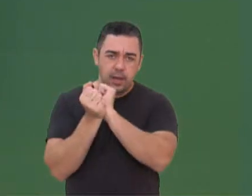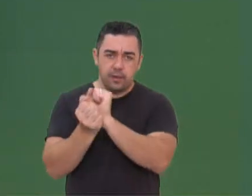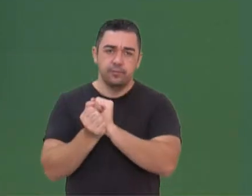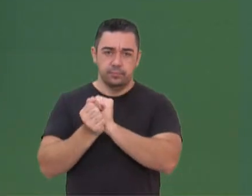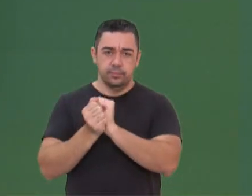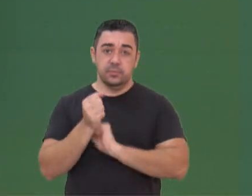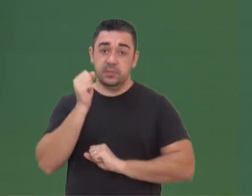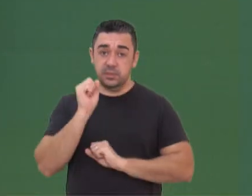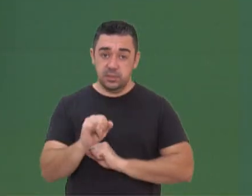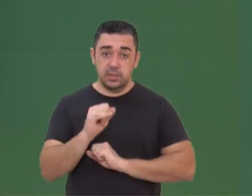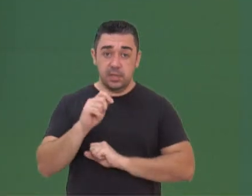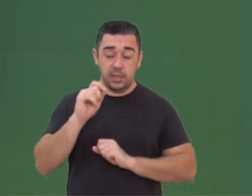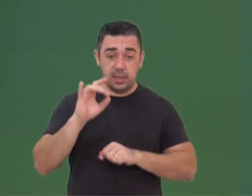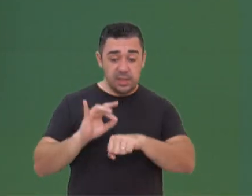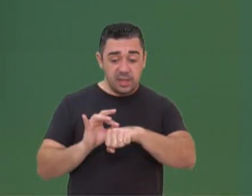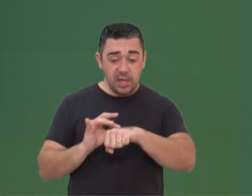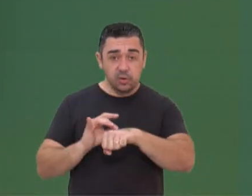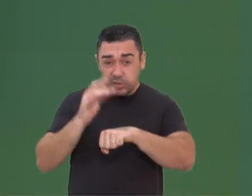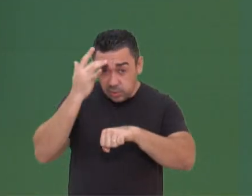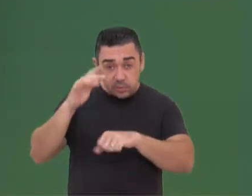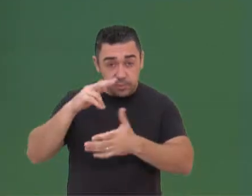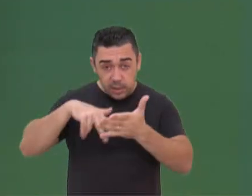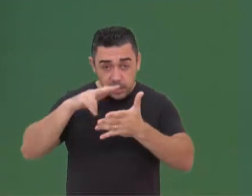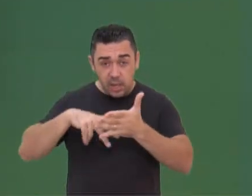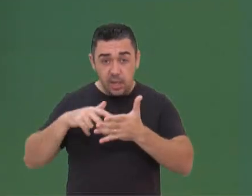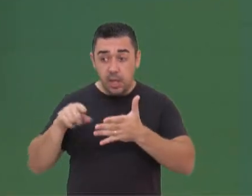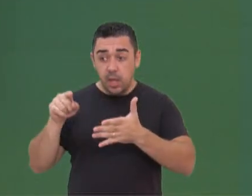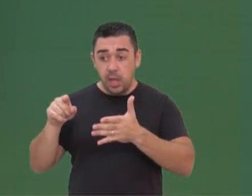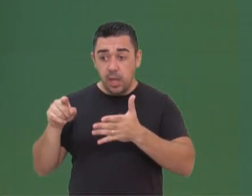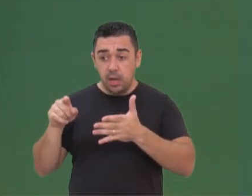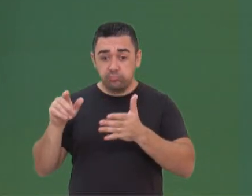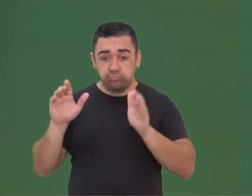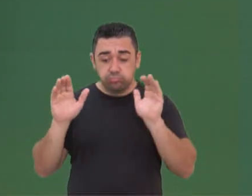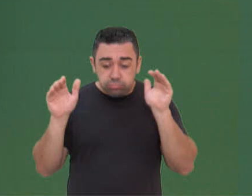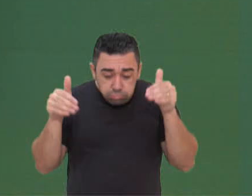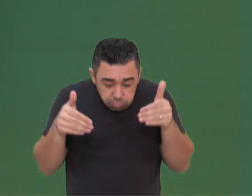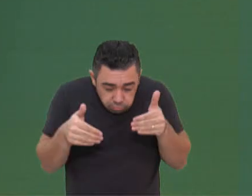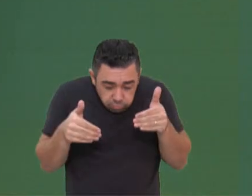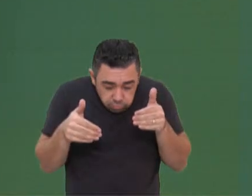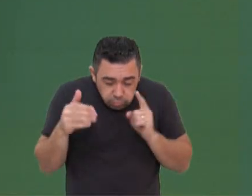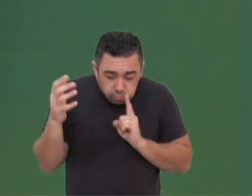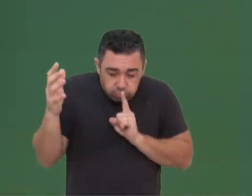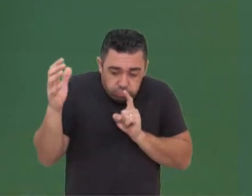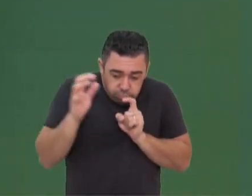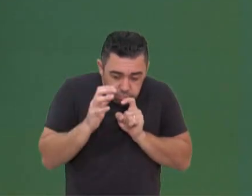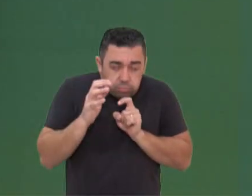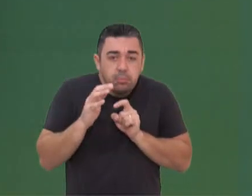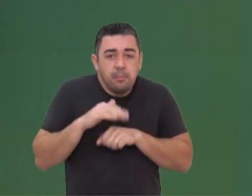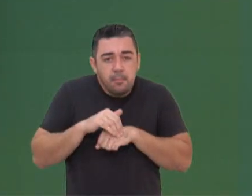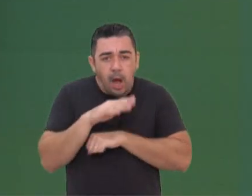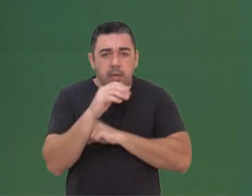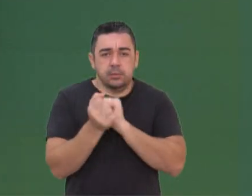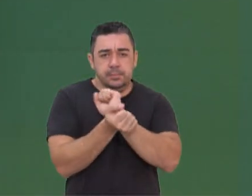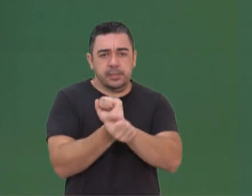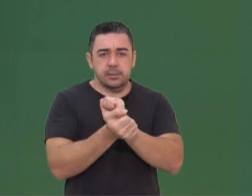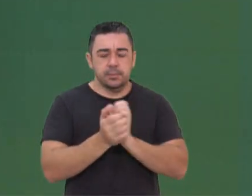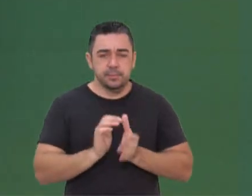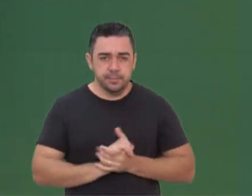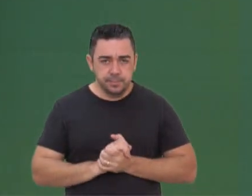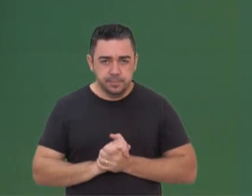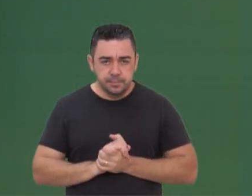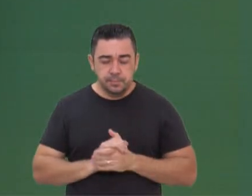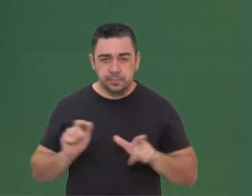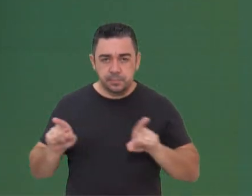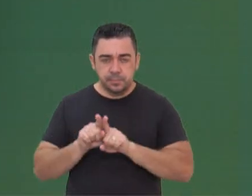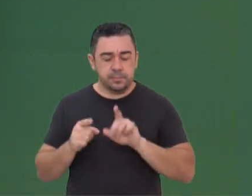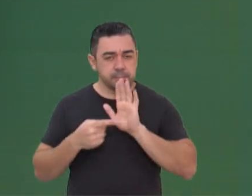mais o negro for analfabeto, menos livre ele vai estar mais preso à escravidão. Ainda, ele apresentava realidades